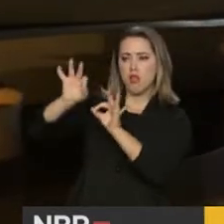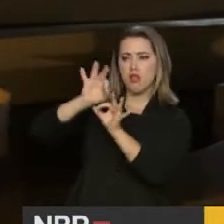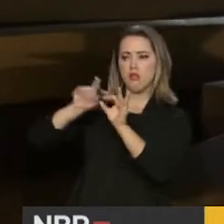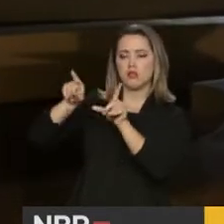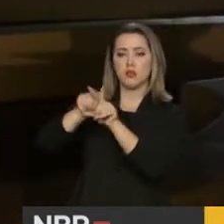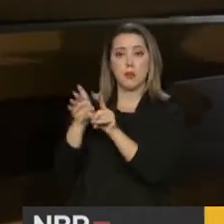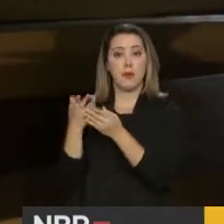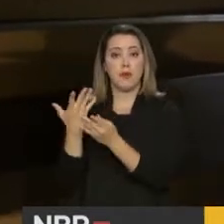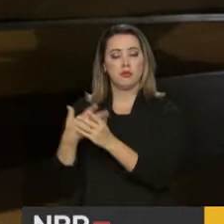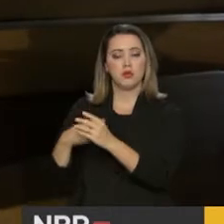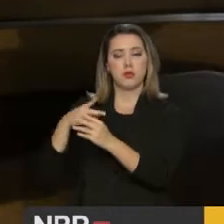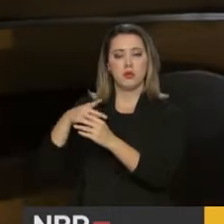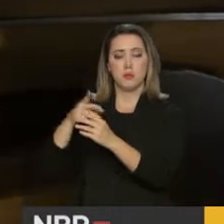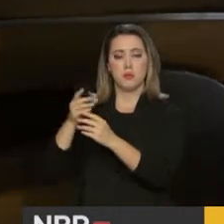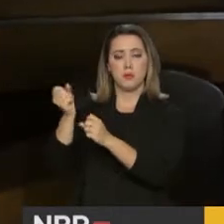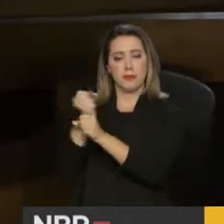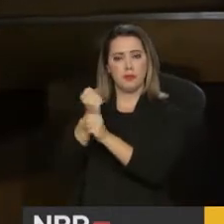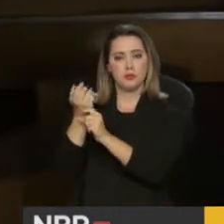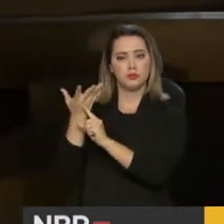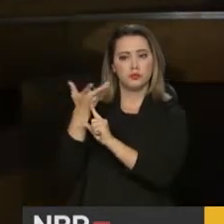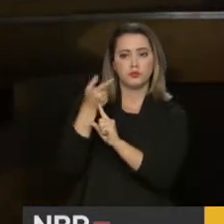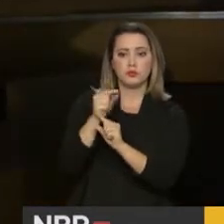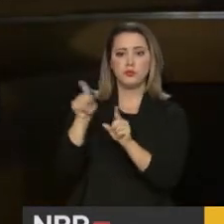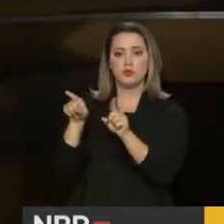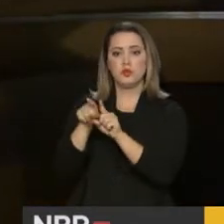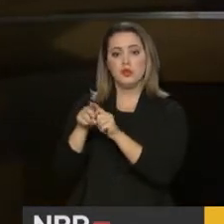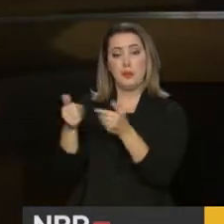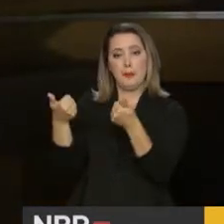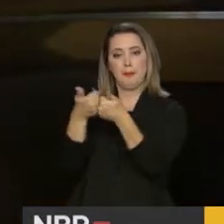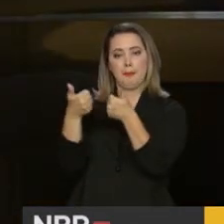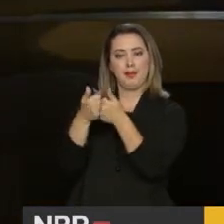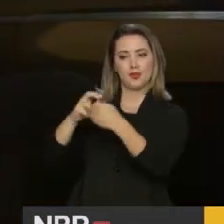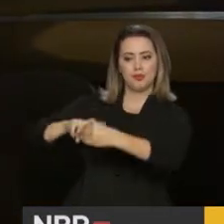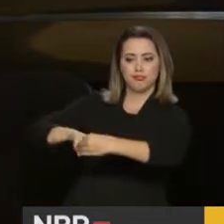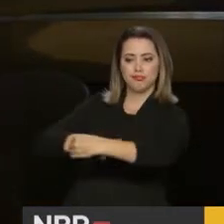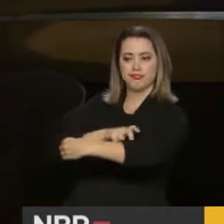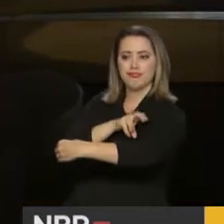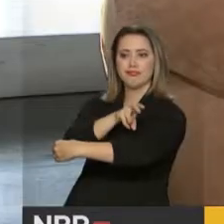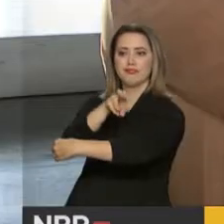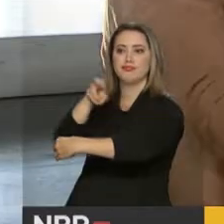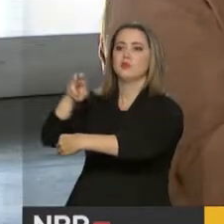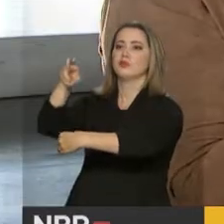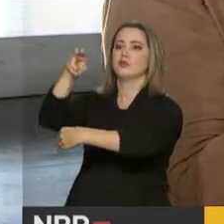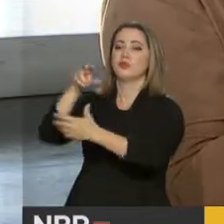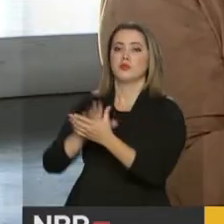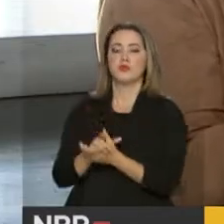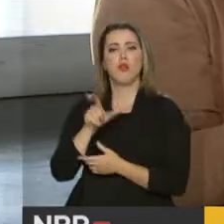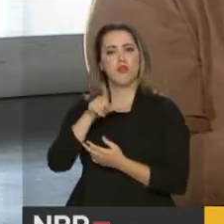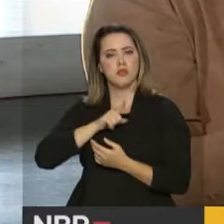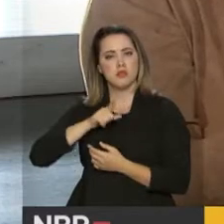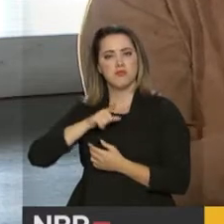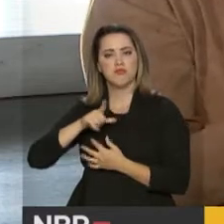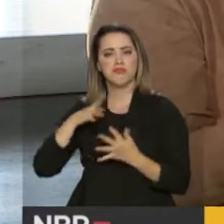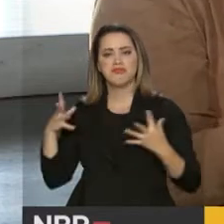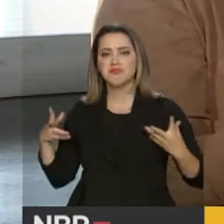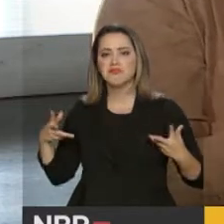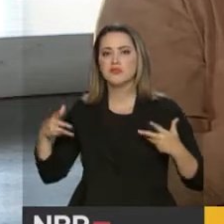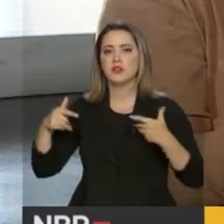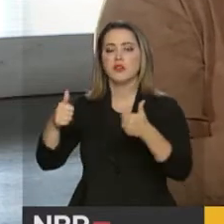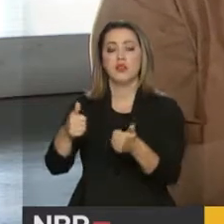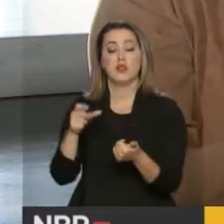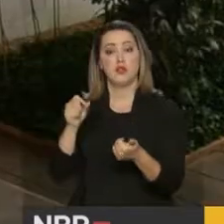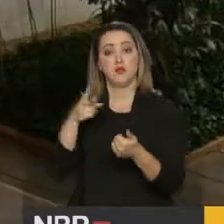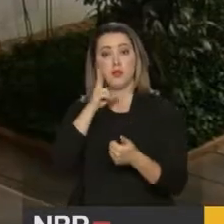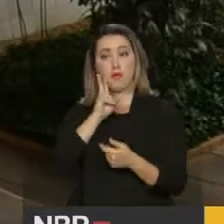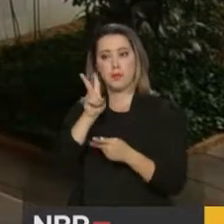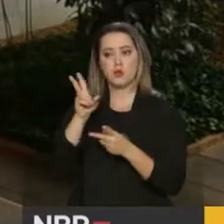Mery Vieira e a escada, as pontas da escada desenhada no espaço. Então você tem um efeito aí muito grande